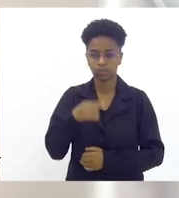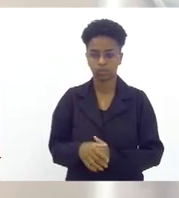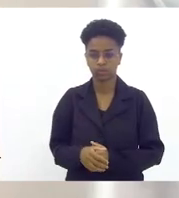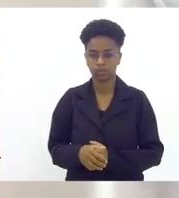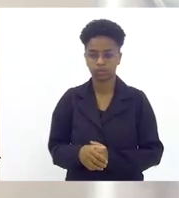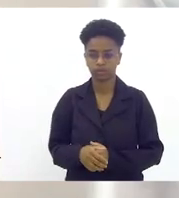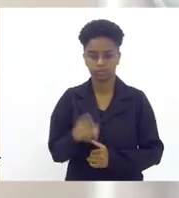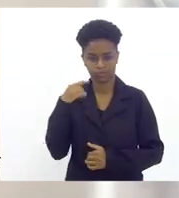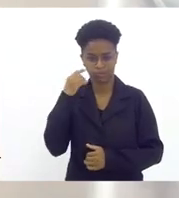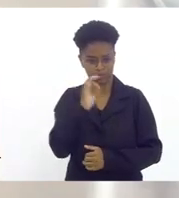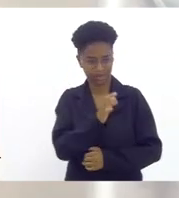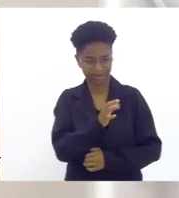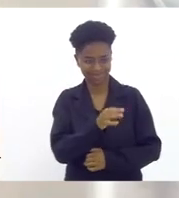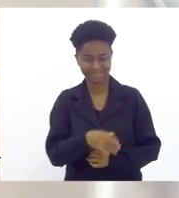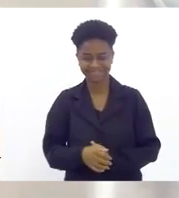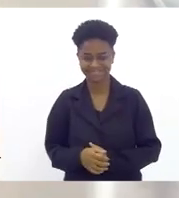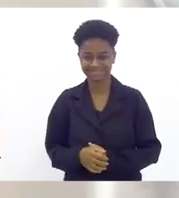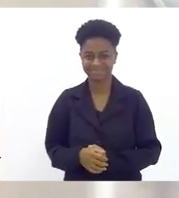doutora